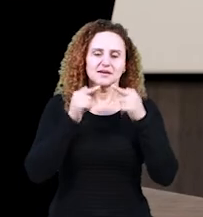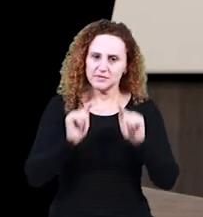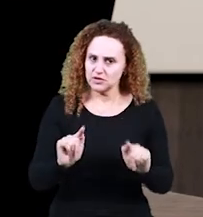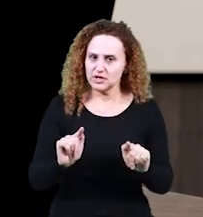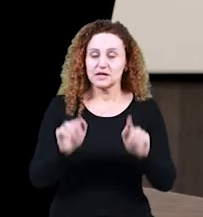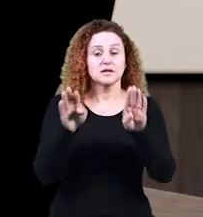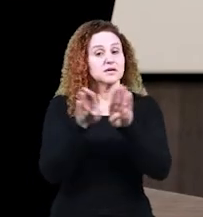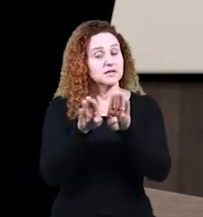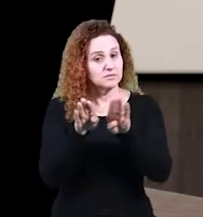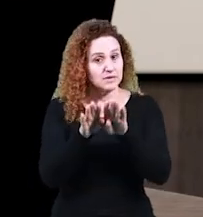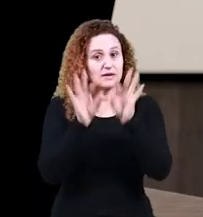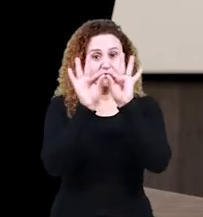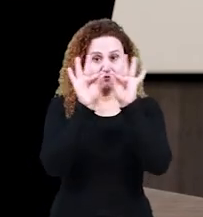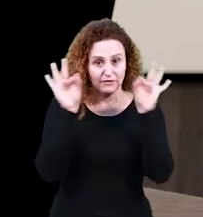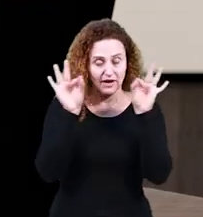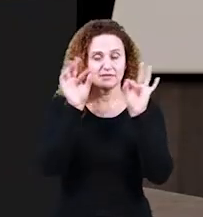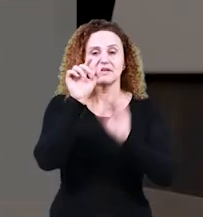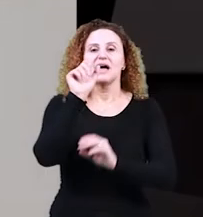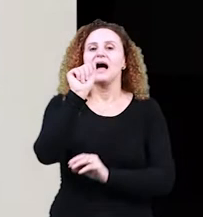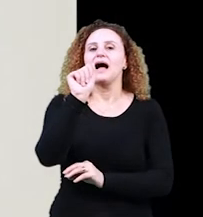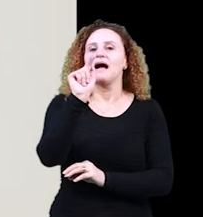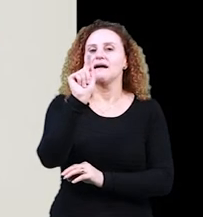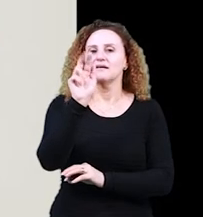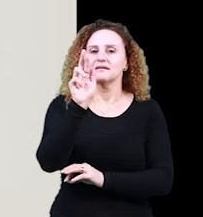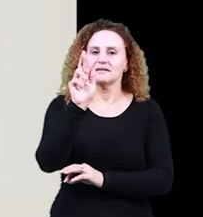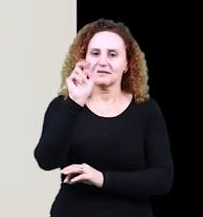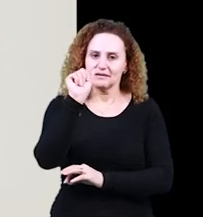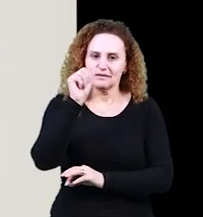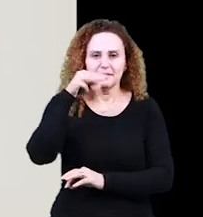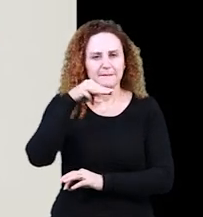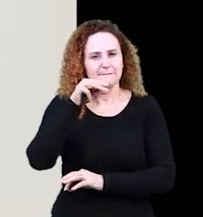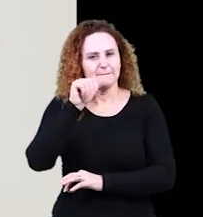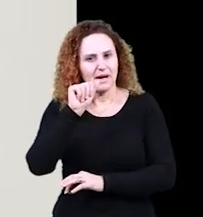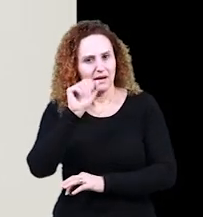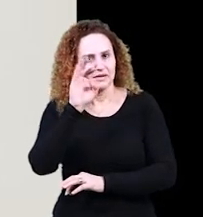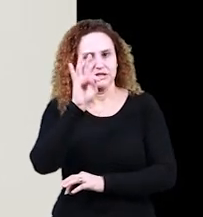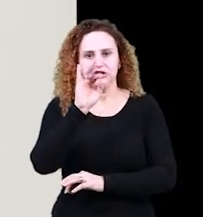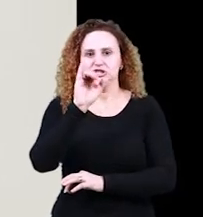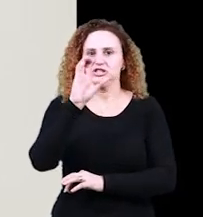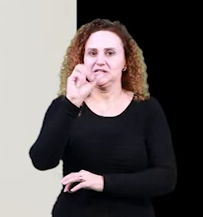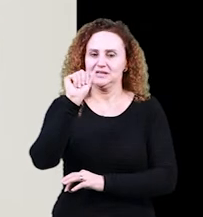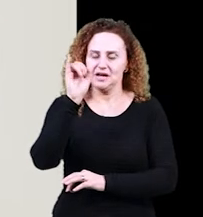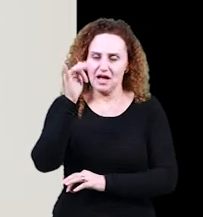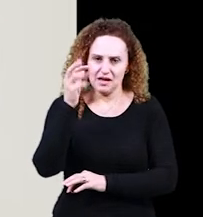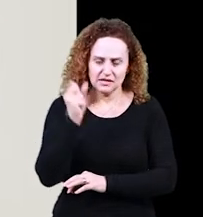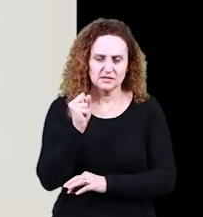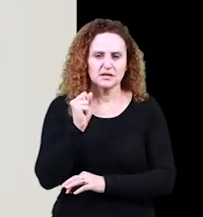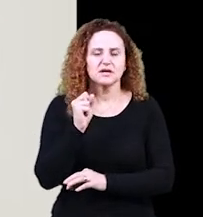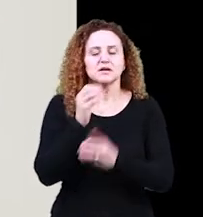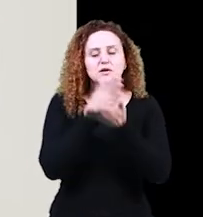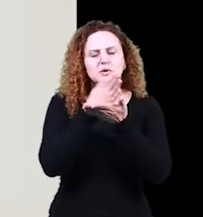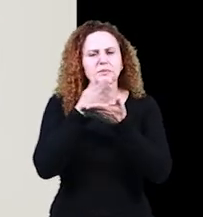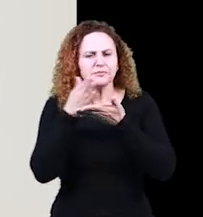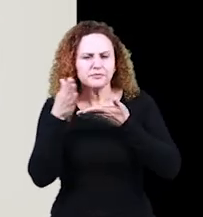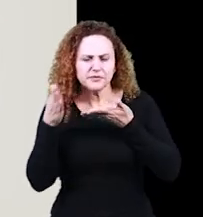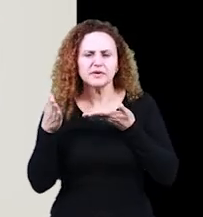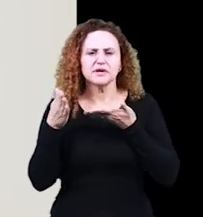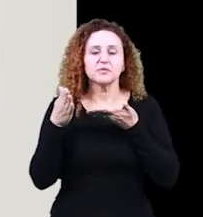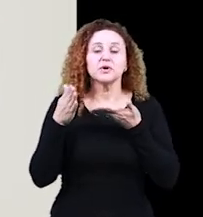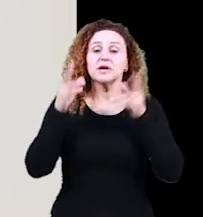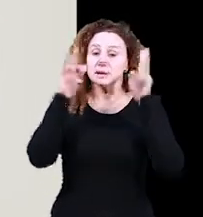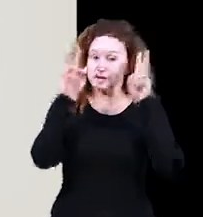gramaticais das quais não vou tratar daqui um pouco enquanto estruturalismo considerava a individualidade de cada sistema linguístico